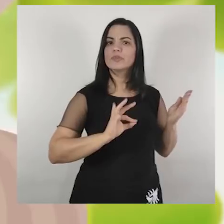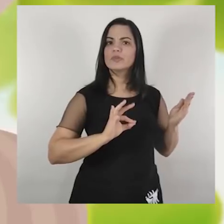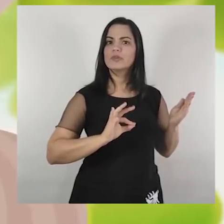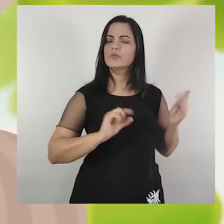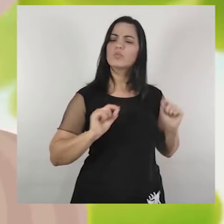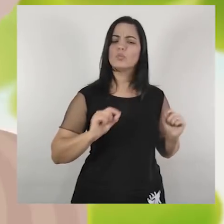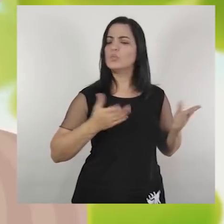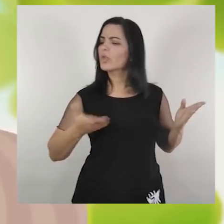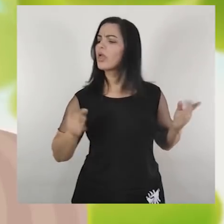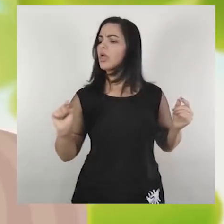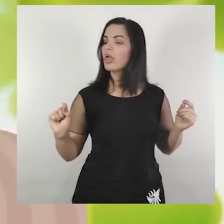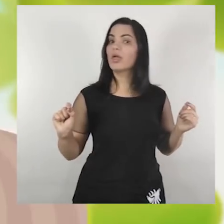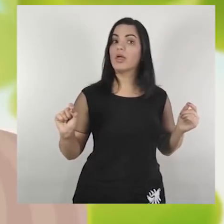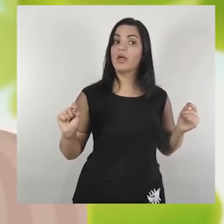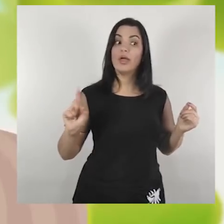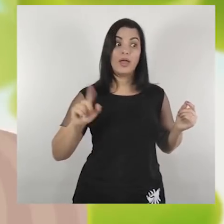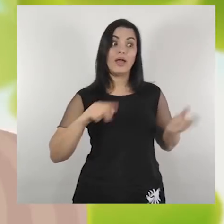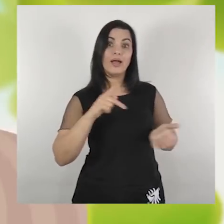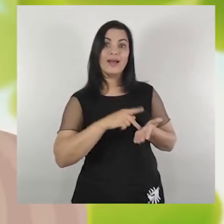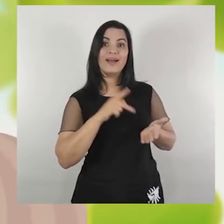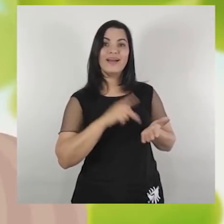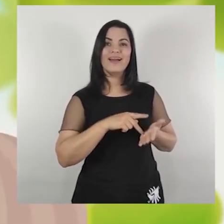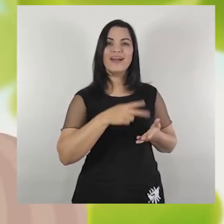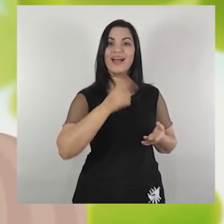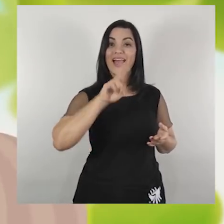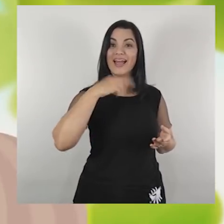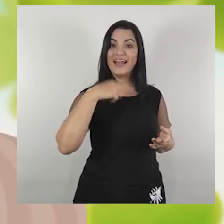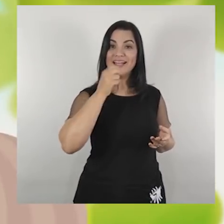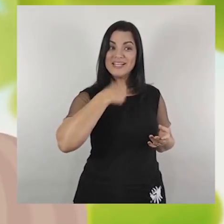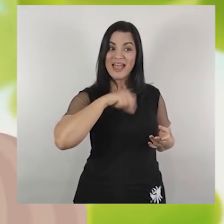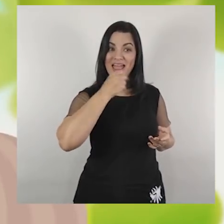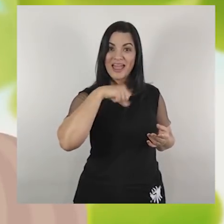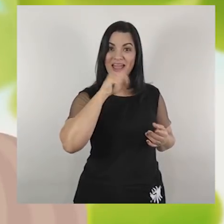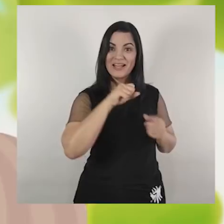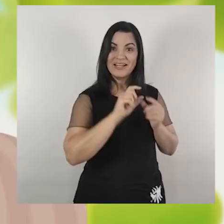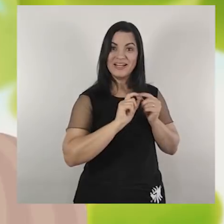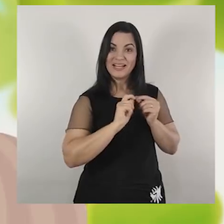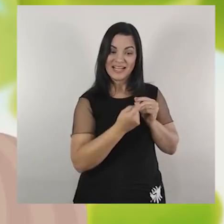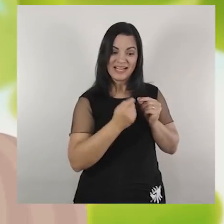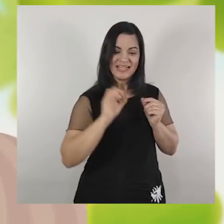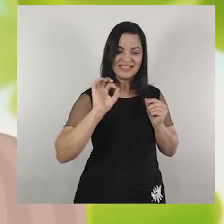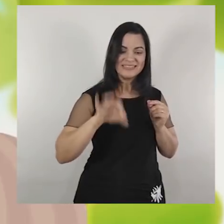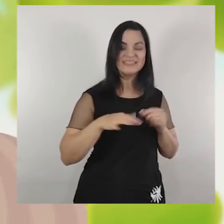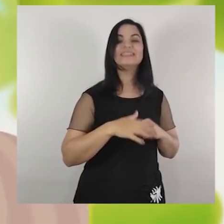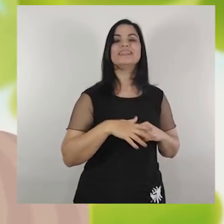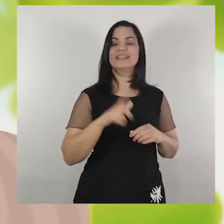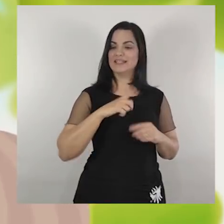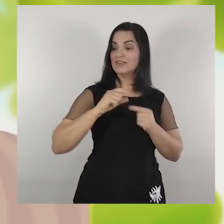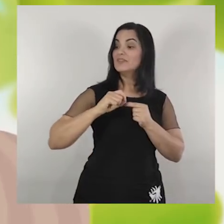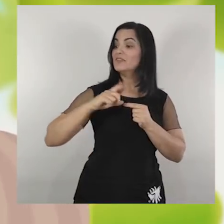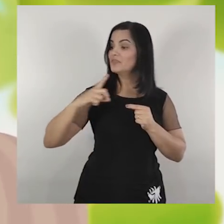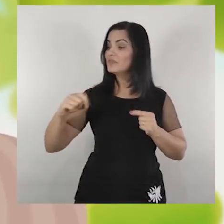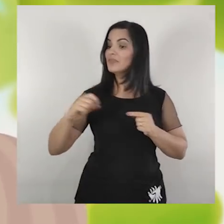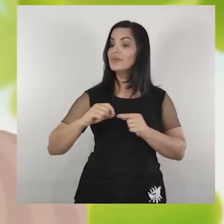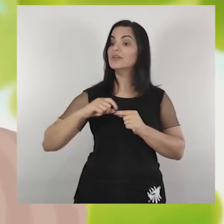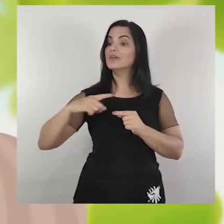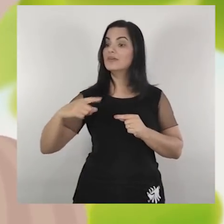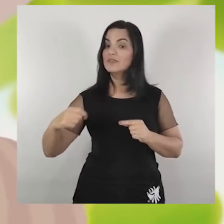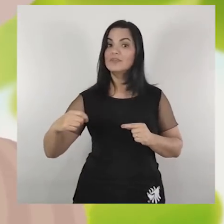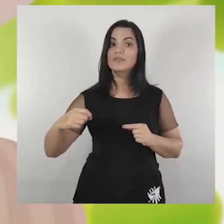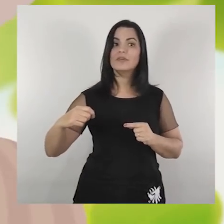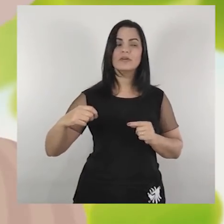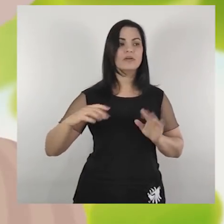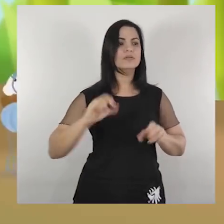Ué, o que é isso? Ah, sim! Casquinha de sorvete. Folha.